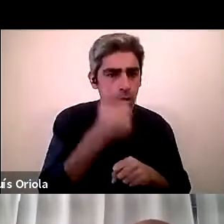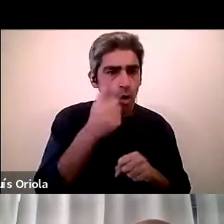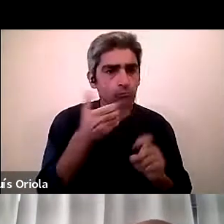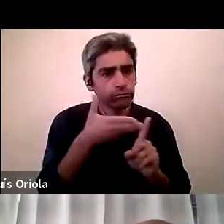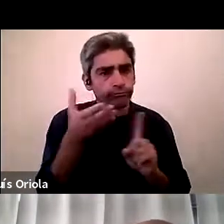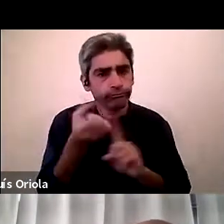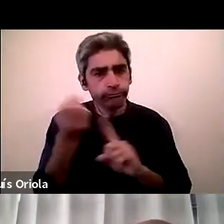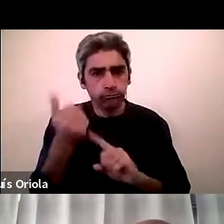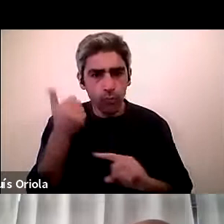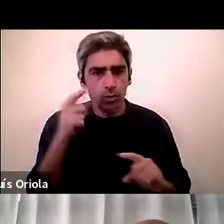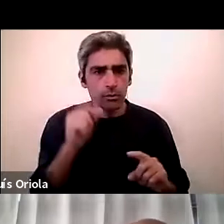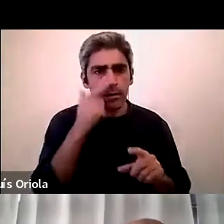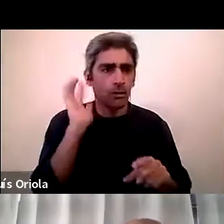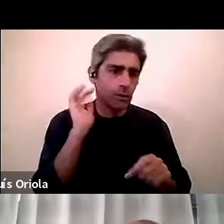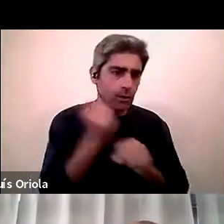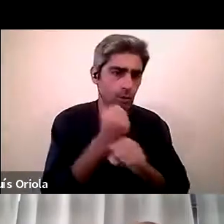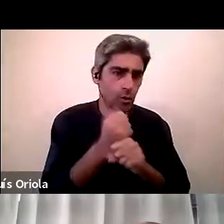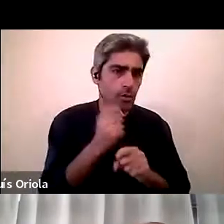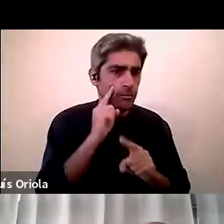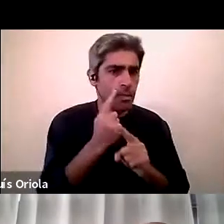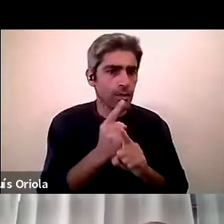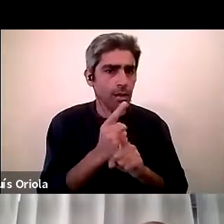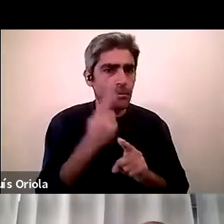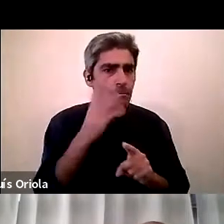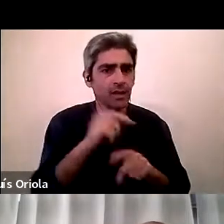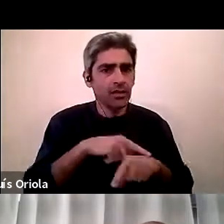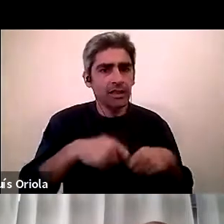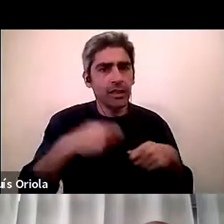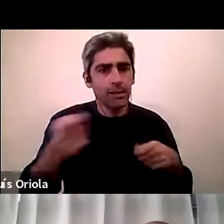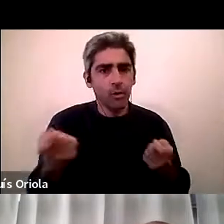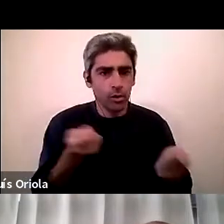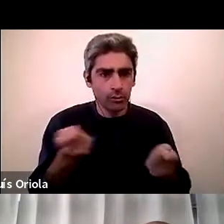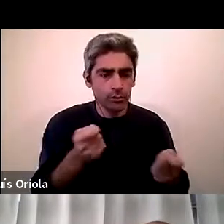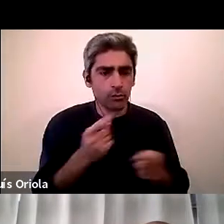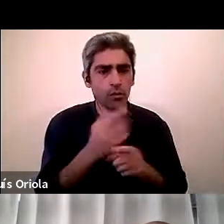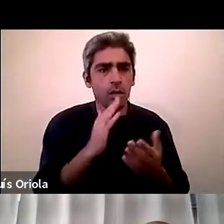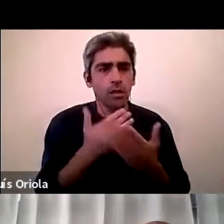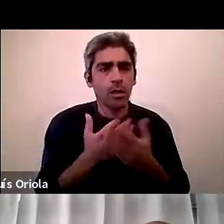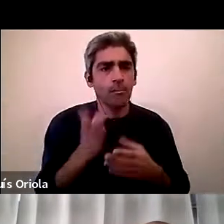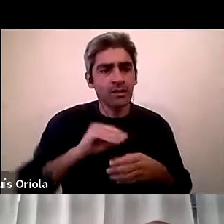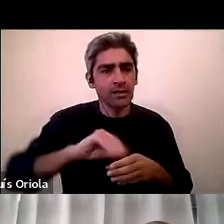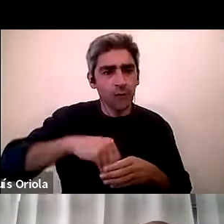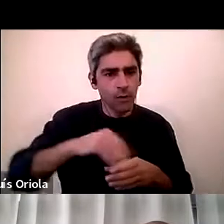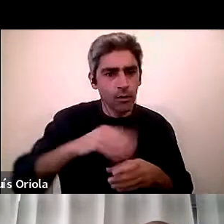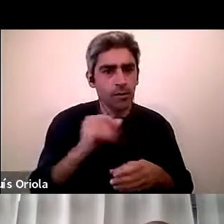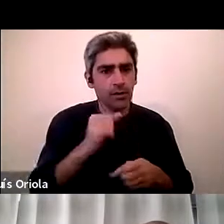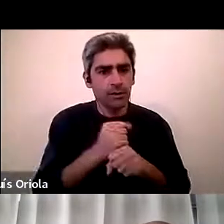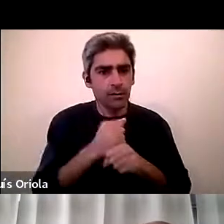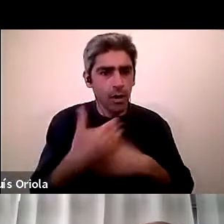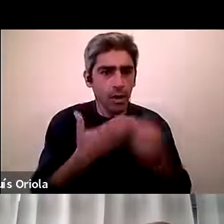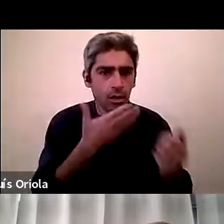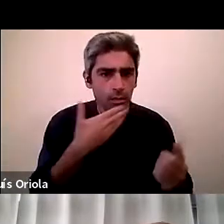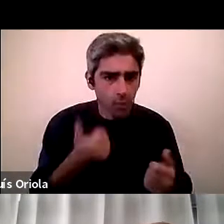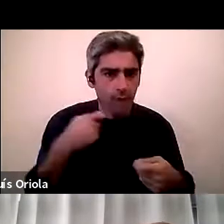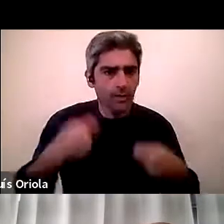os trabalhadores manterem-se durante mais tempo nas organizações porque se sentem mais envolvidos no trabalho, a flexibilidade